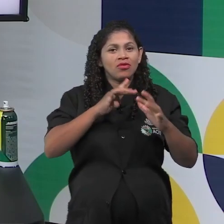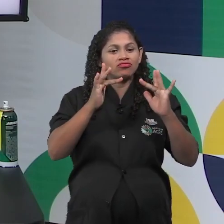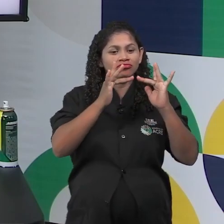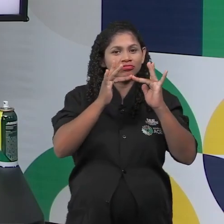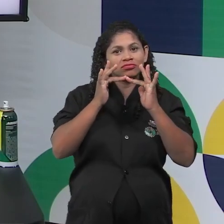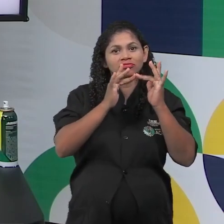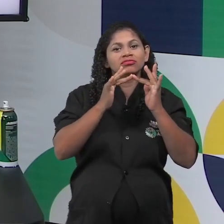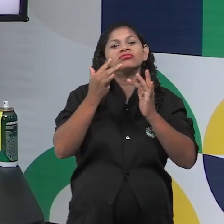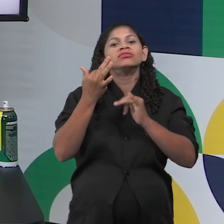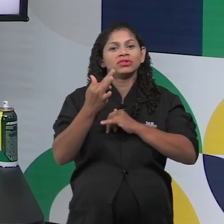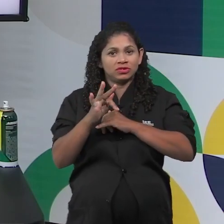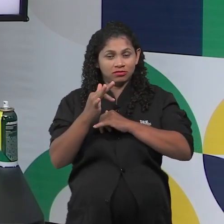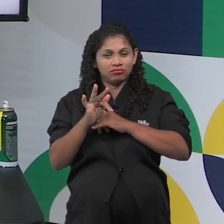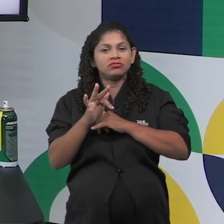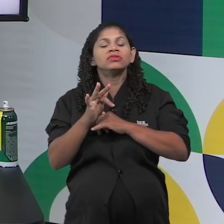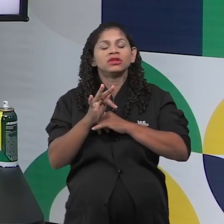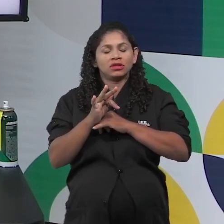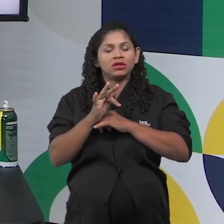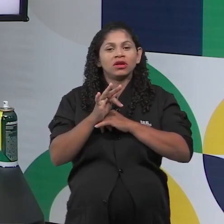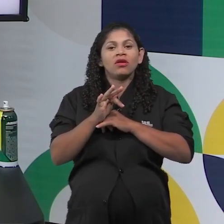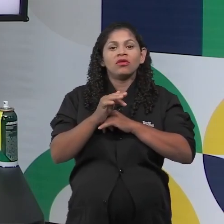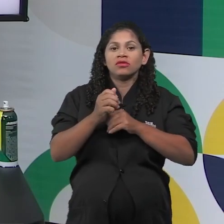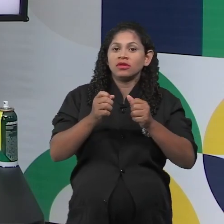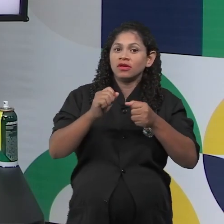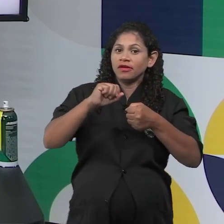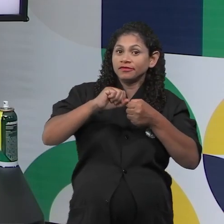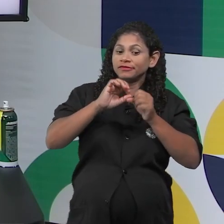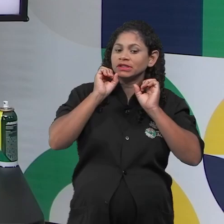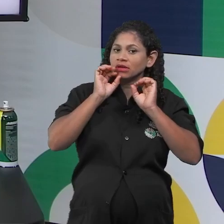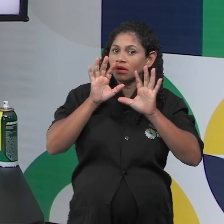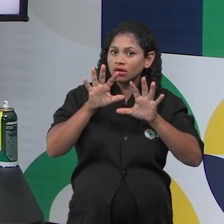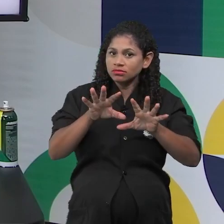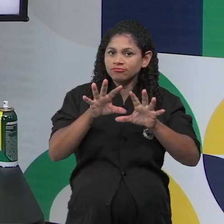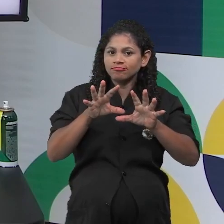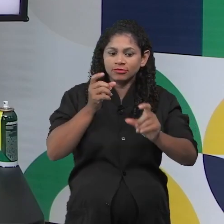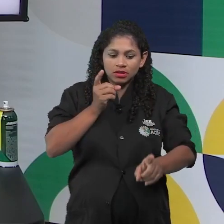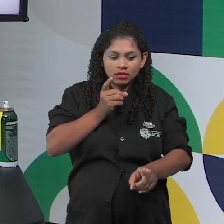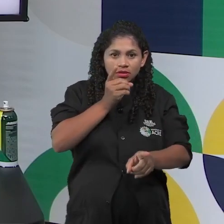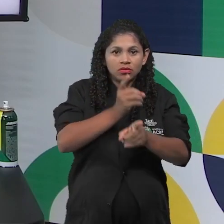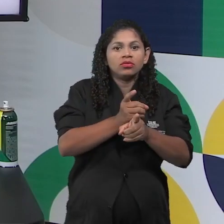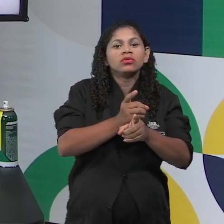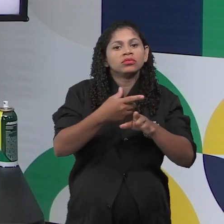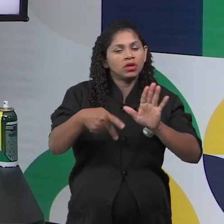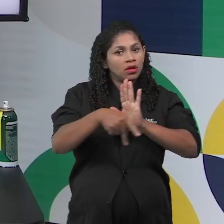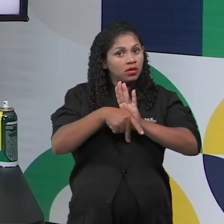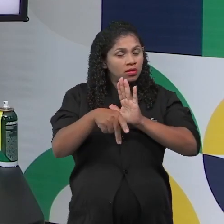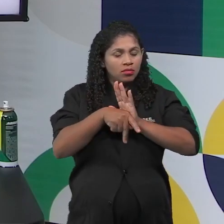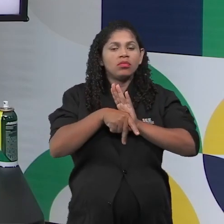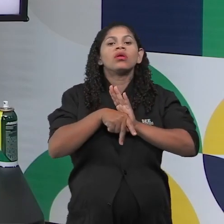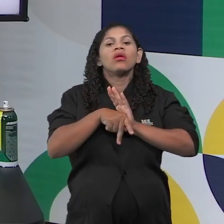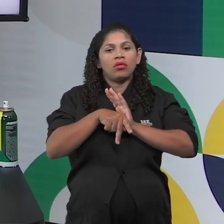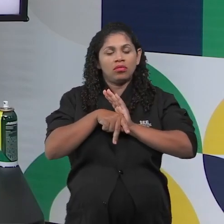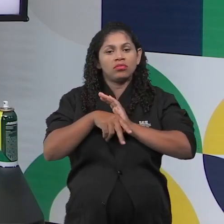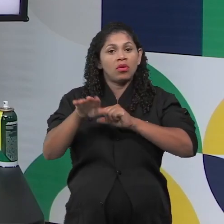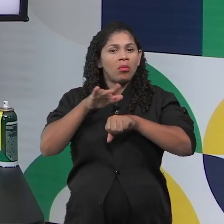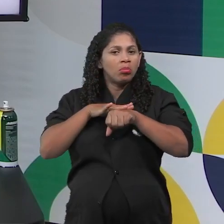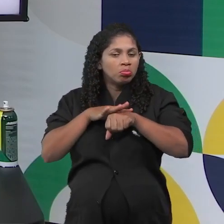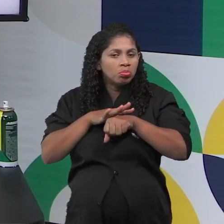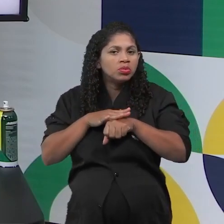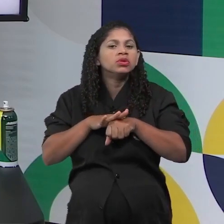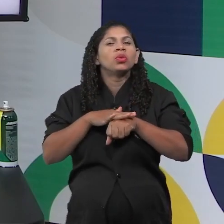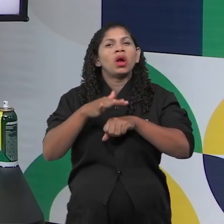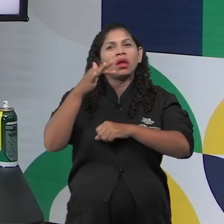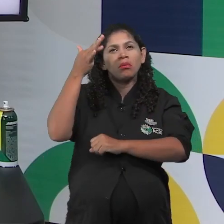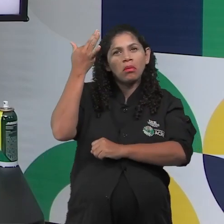ele é desenhado ali para encontrar os receptores que ele precisa encontrar. Se é um medicamento para dor, ele vai procurar ali os receptores para